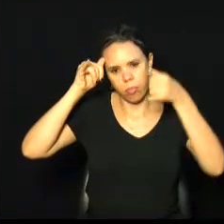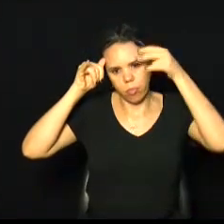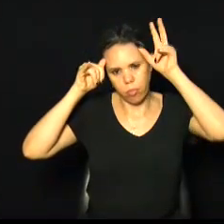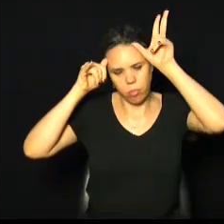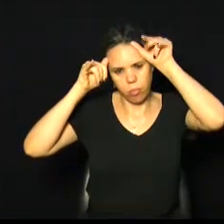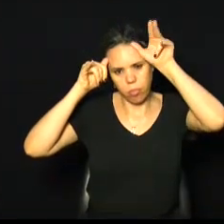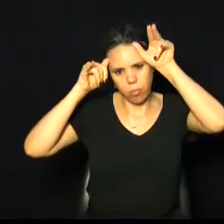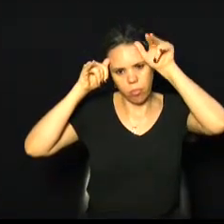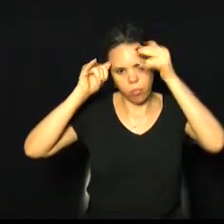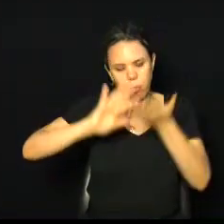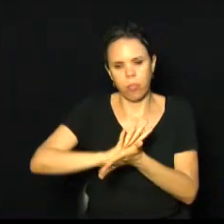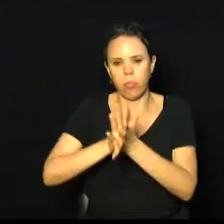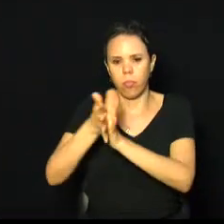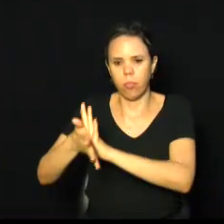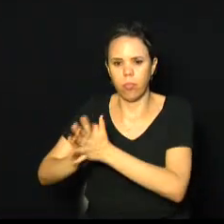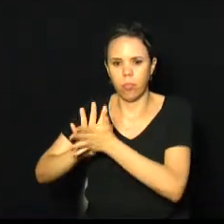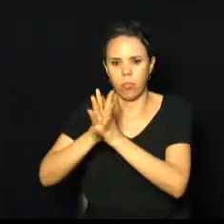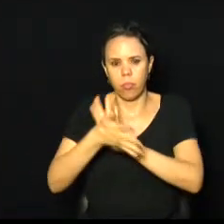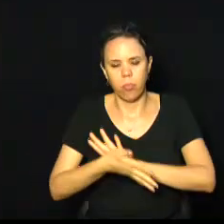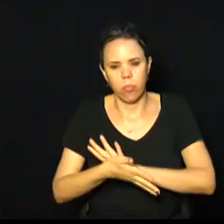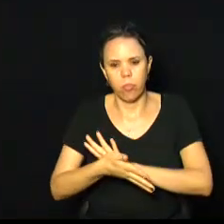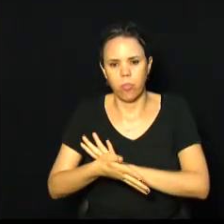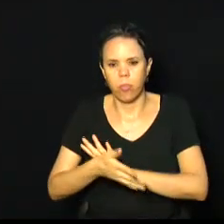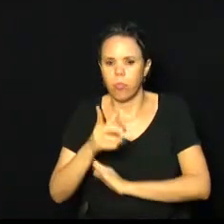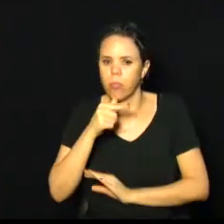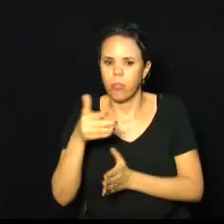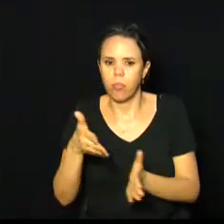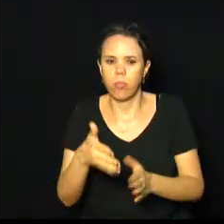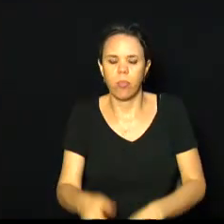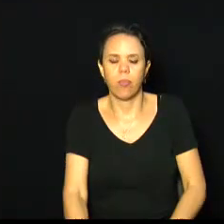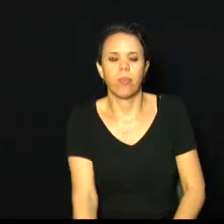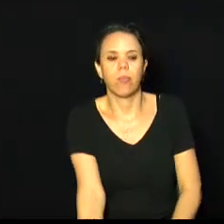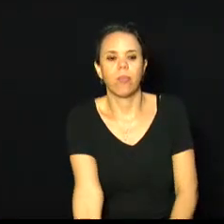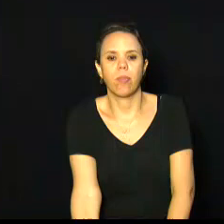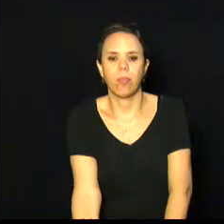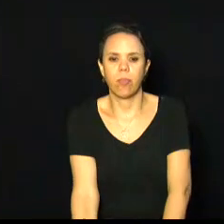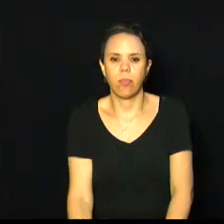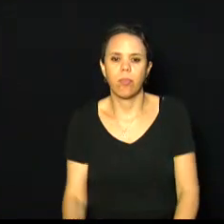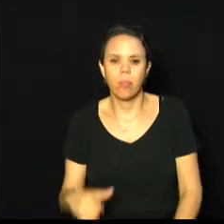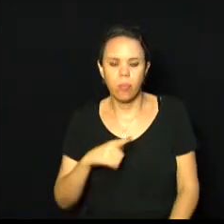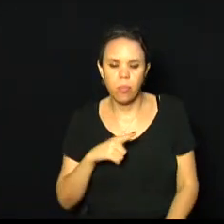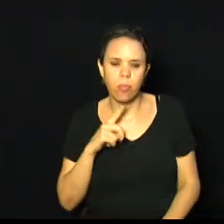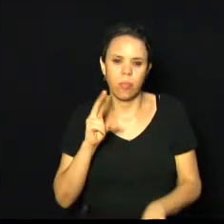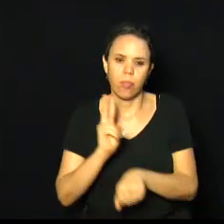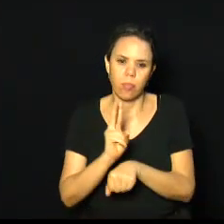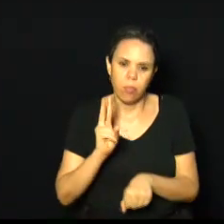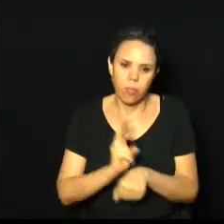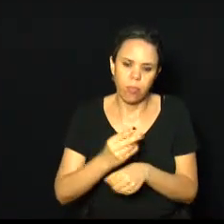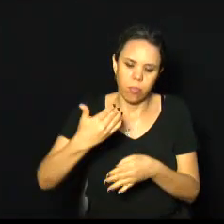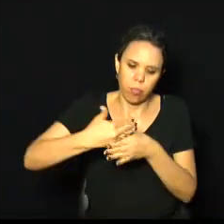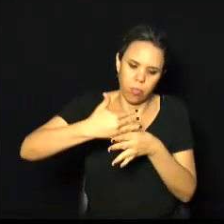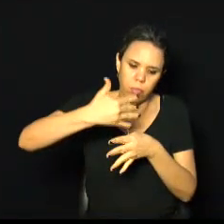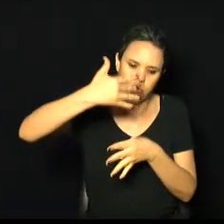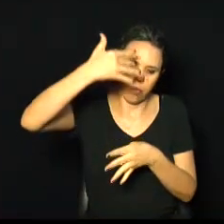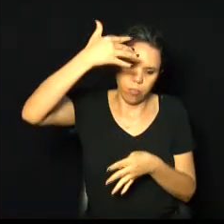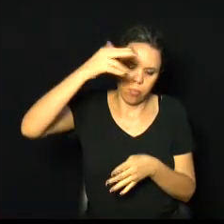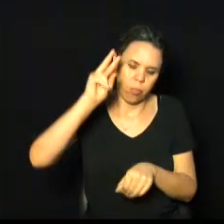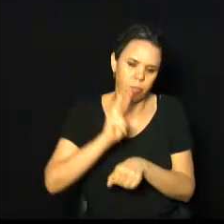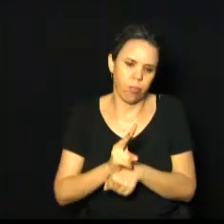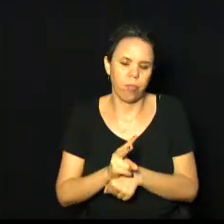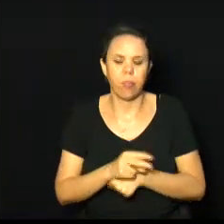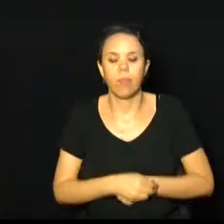maiores destruidores dessas nossas minas d'água. Então você tem que cercar, você tem que proteger.